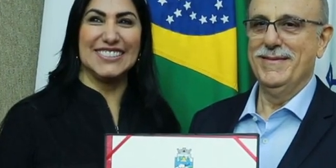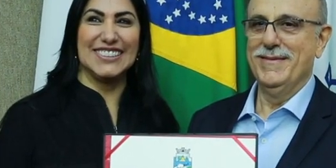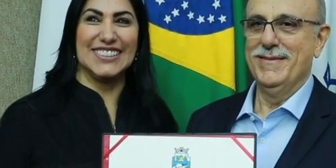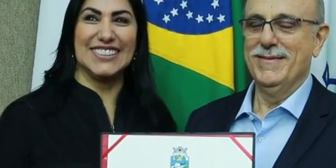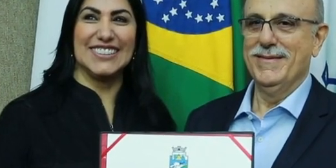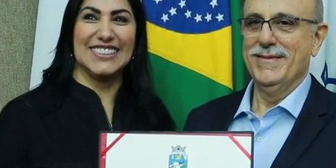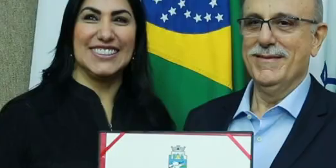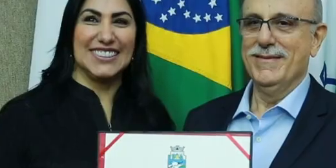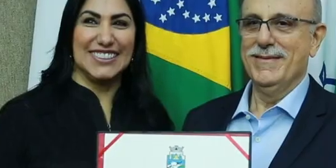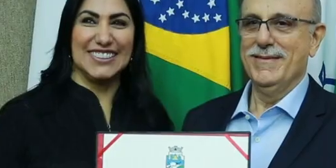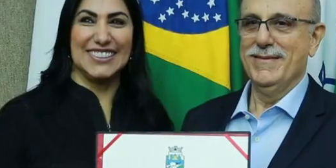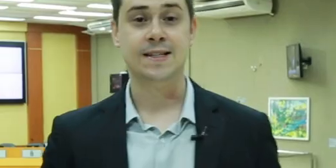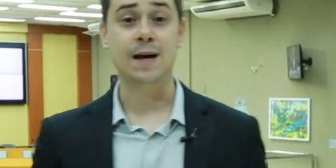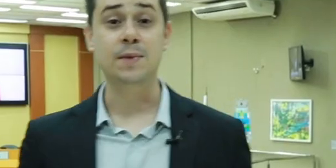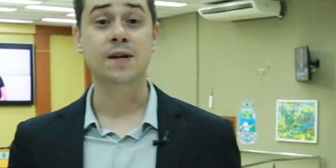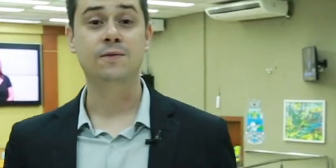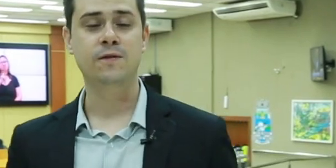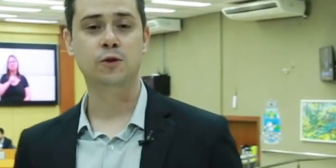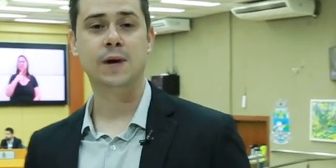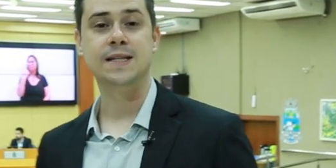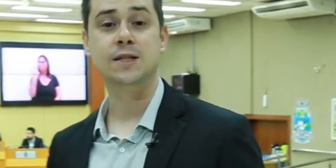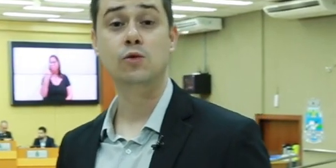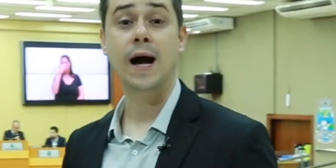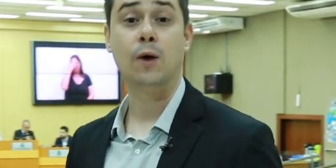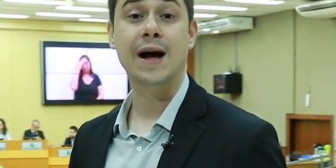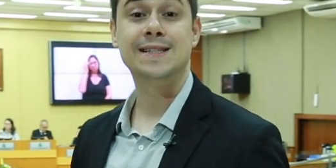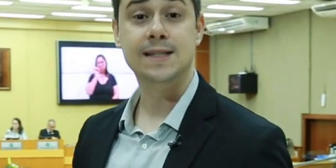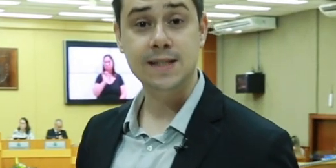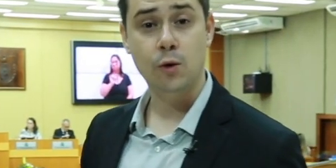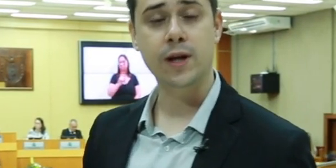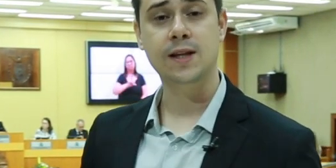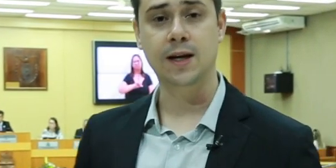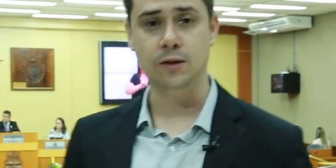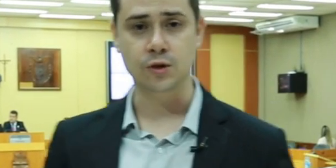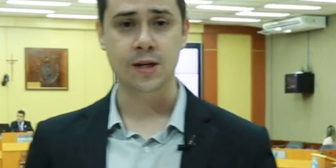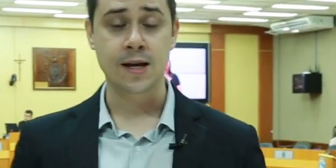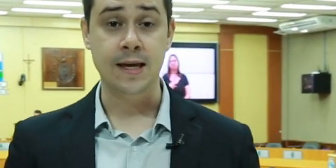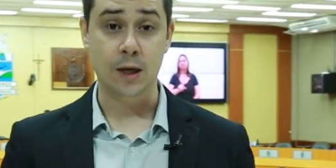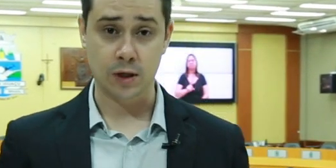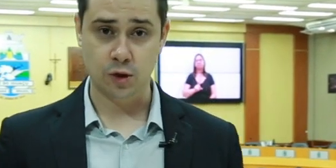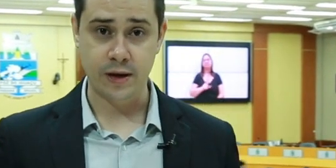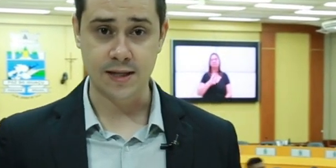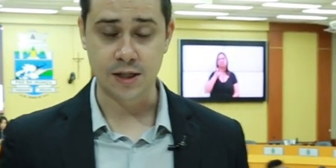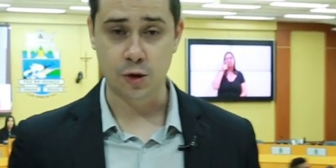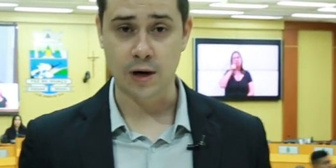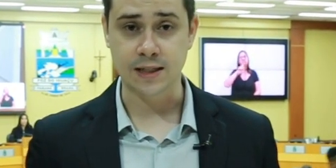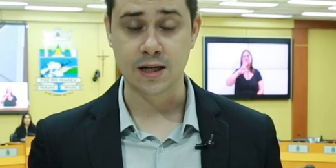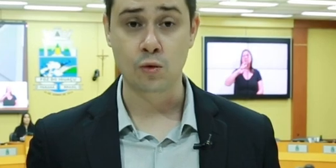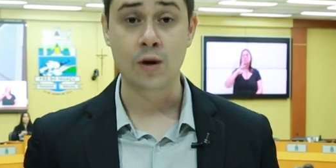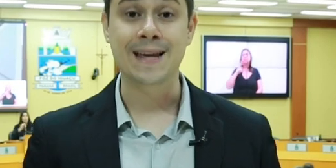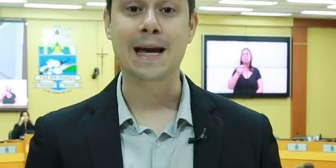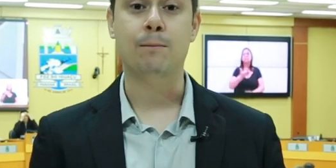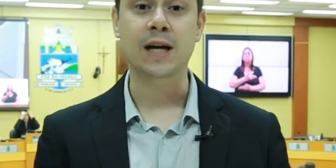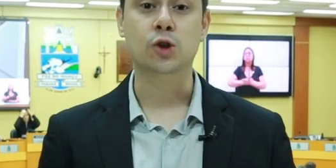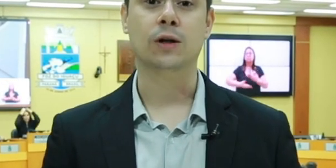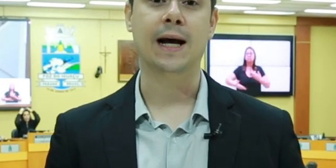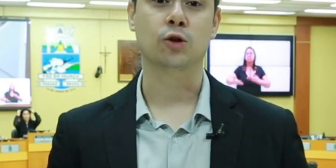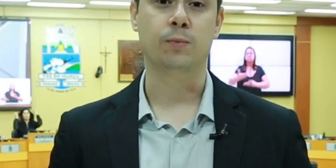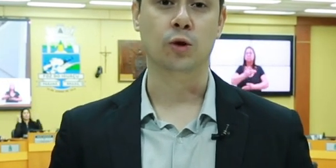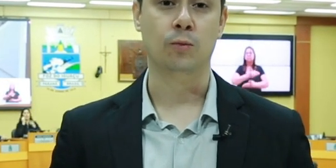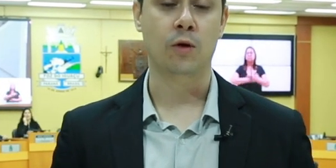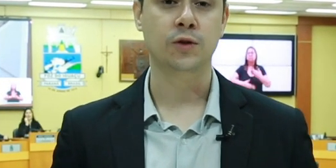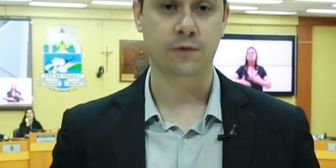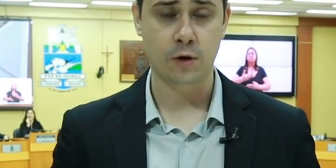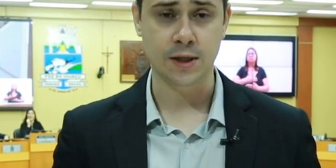da vereadora Anice Gazawi. Samir vive no Brasil há quase 50 anos. Iguaçuense de coração e